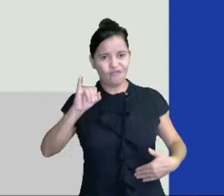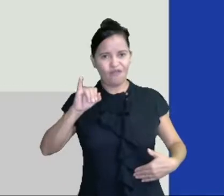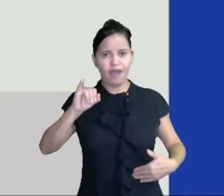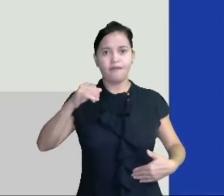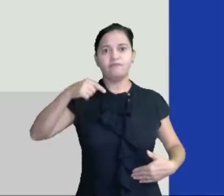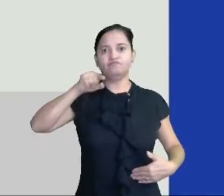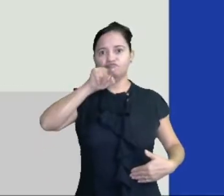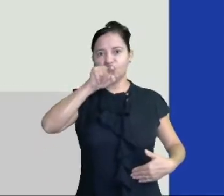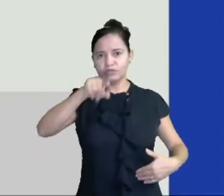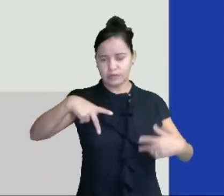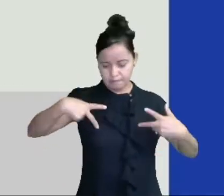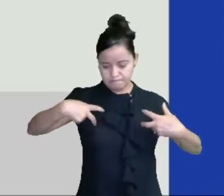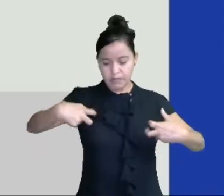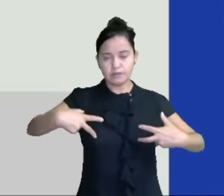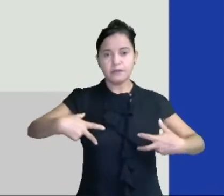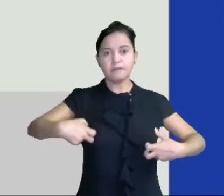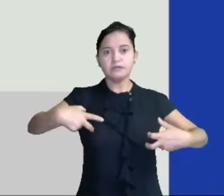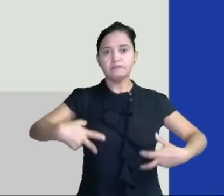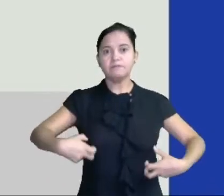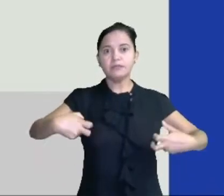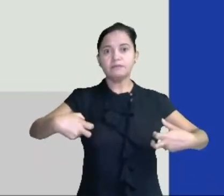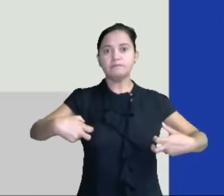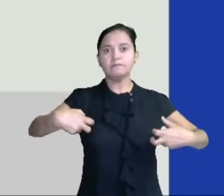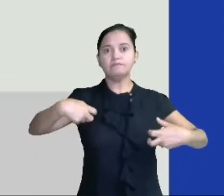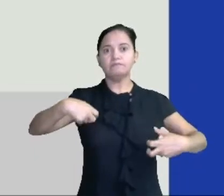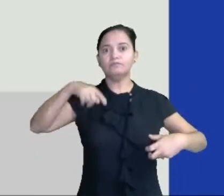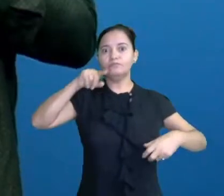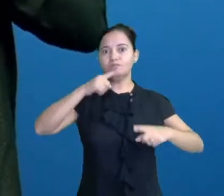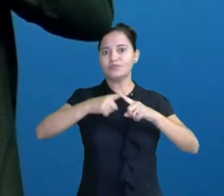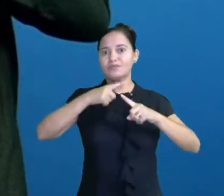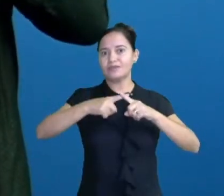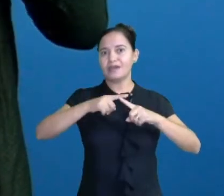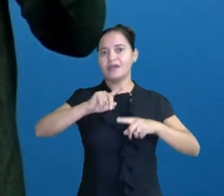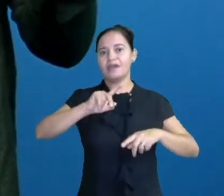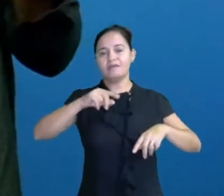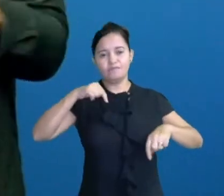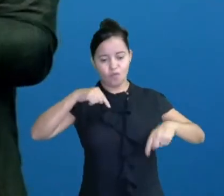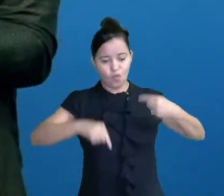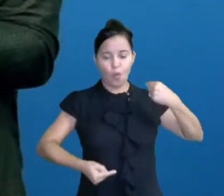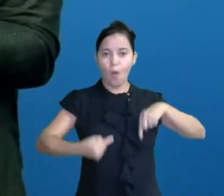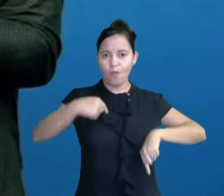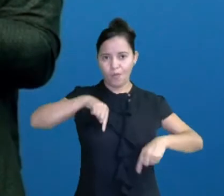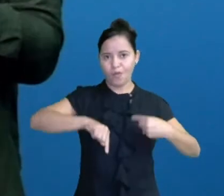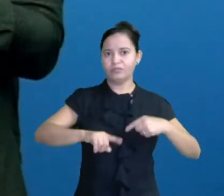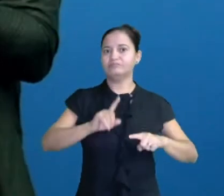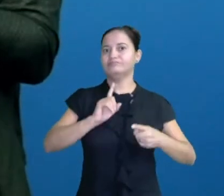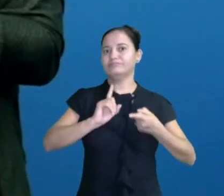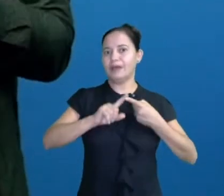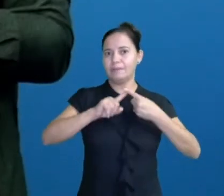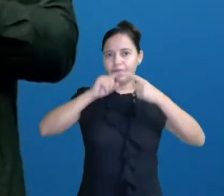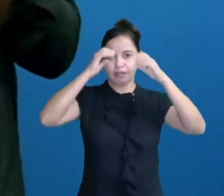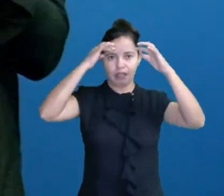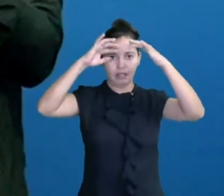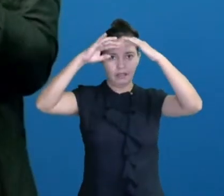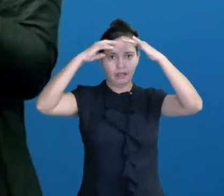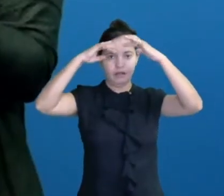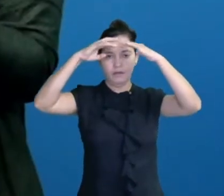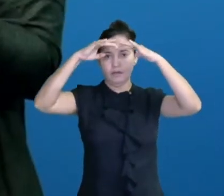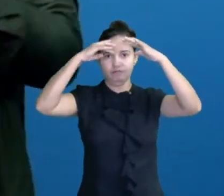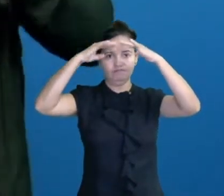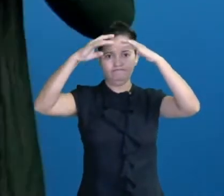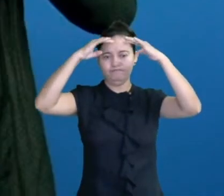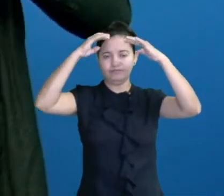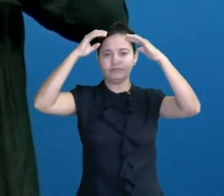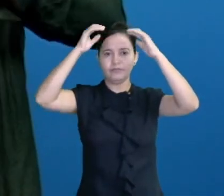ser importantíssimas por causa dos hormônios que estão lá atuando no teu corpo e também o teu sistema nervoso, então o tempo todo, repito,